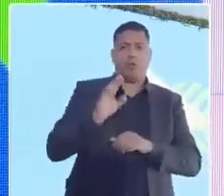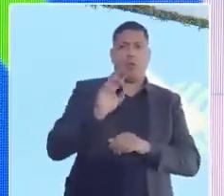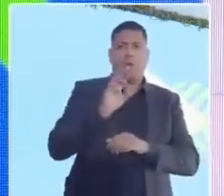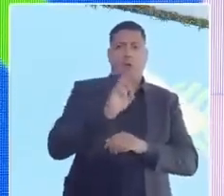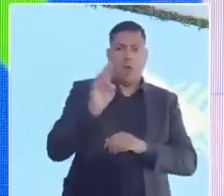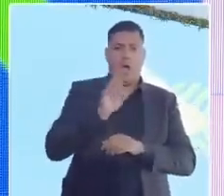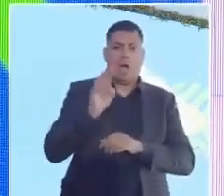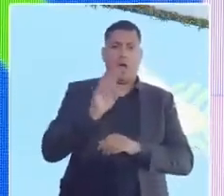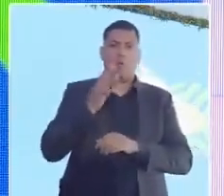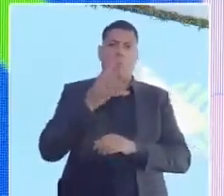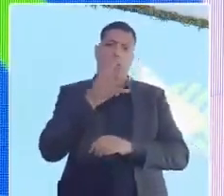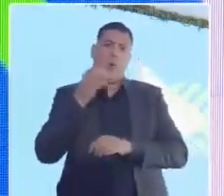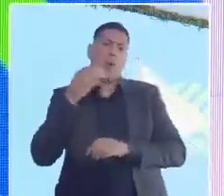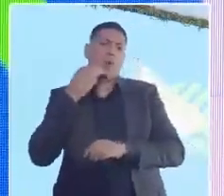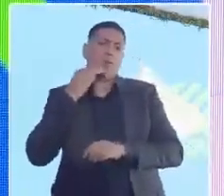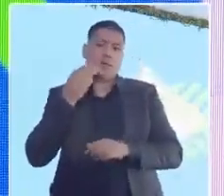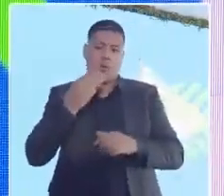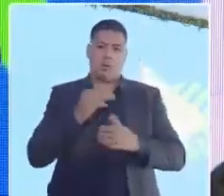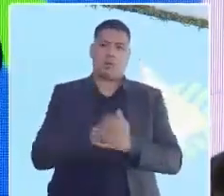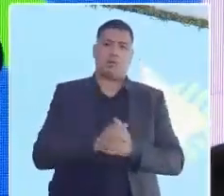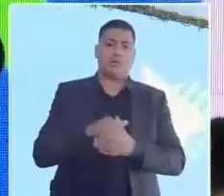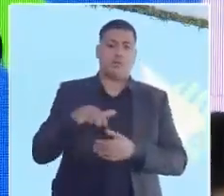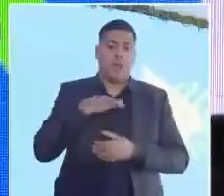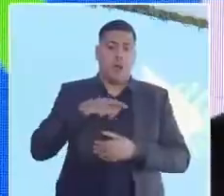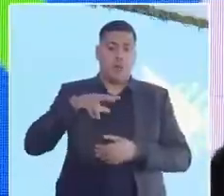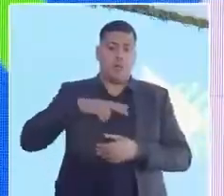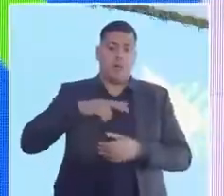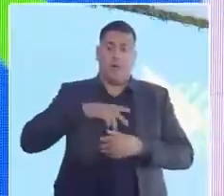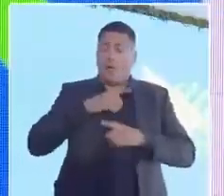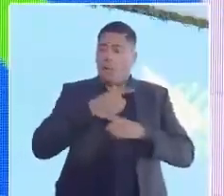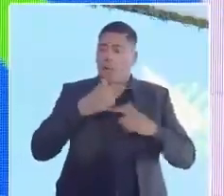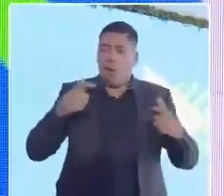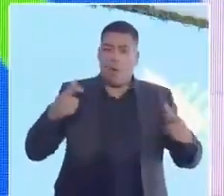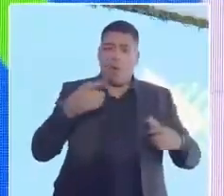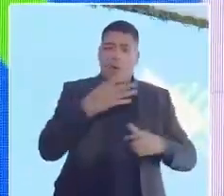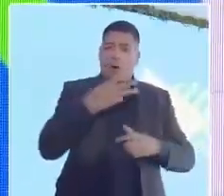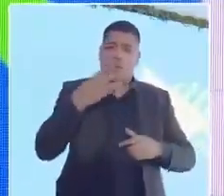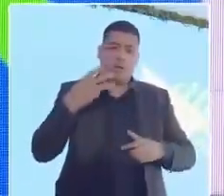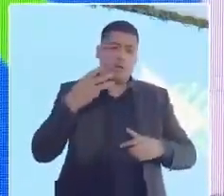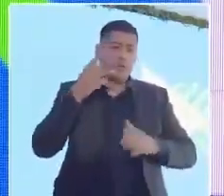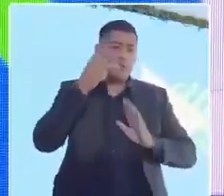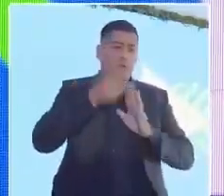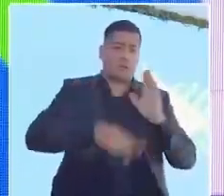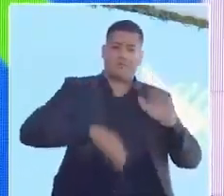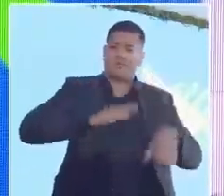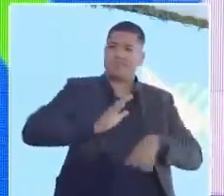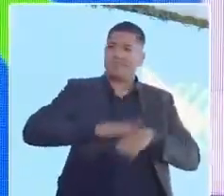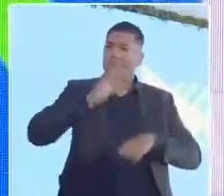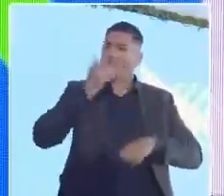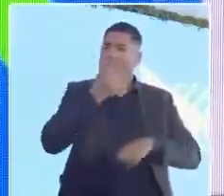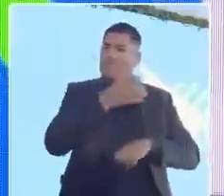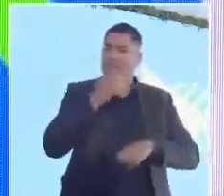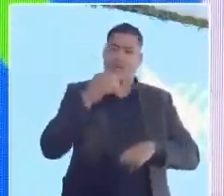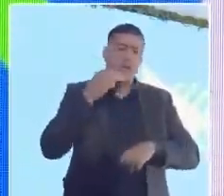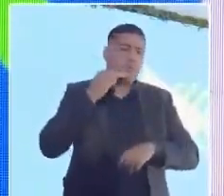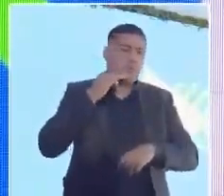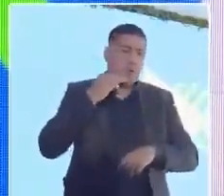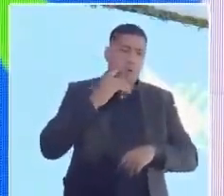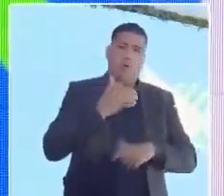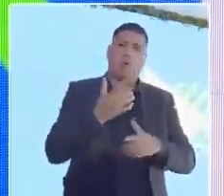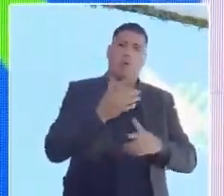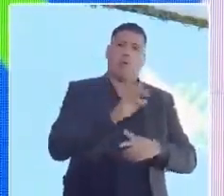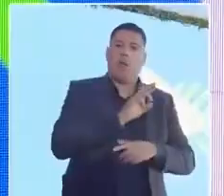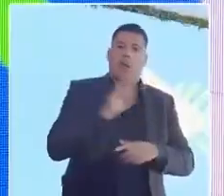projetos do BID Invest 43 projetos mais de 10 bilhões de reais em áreas como infraestrutura